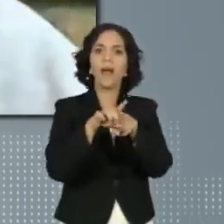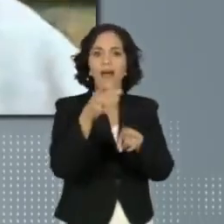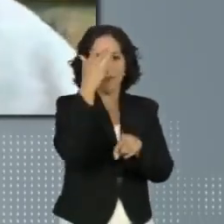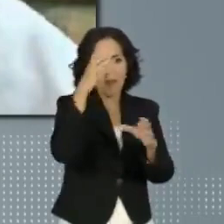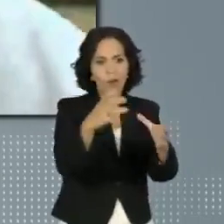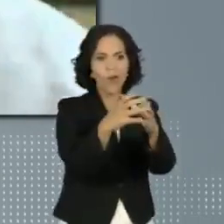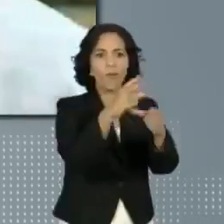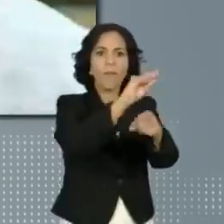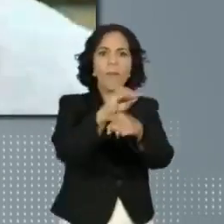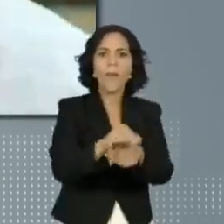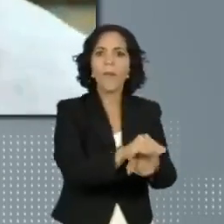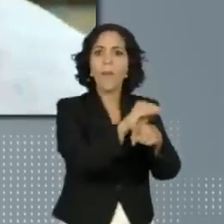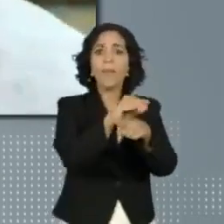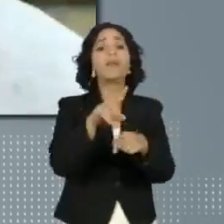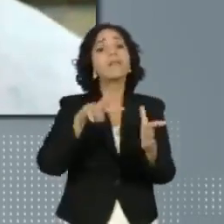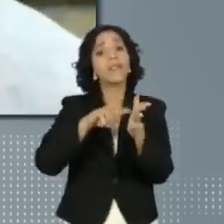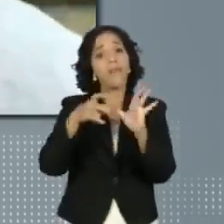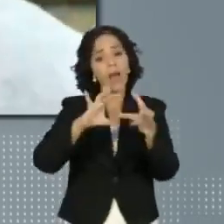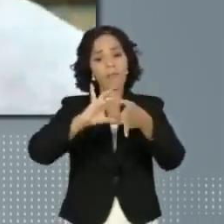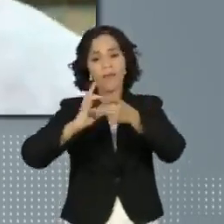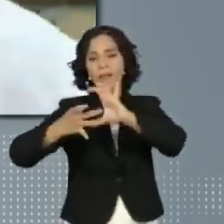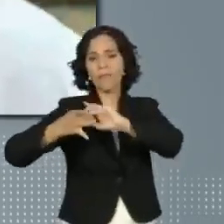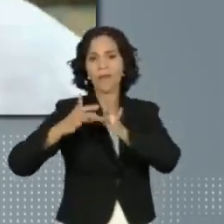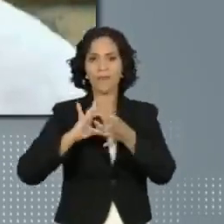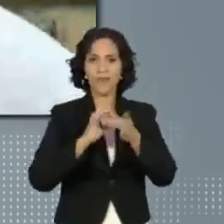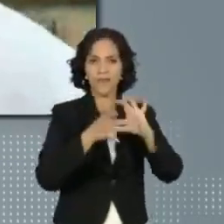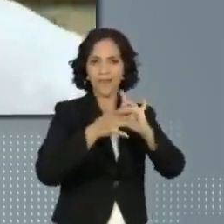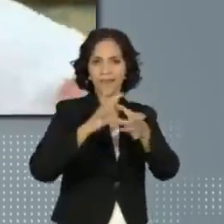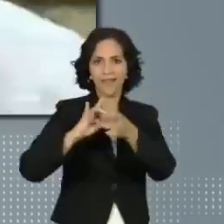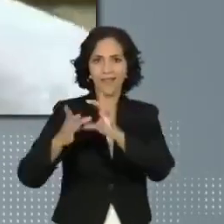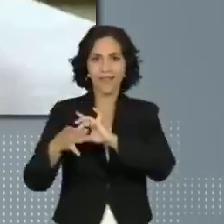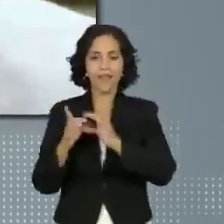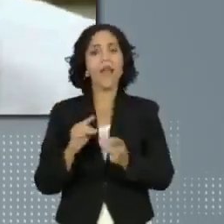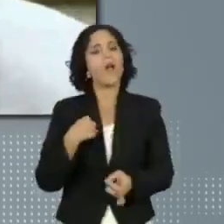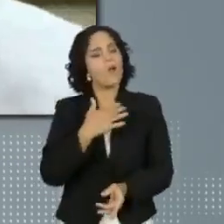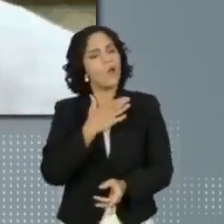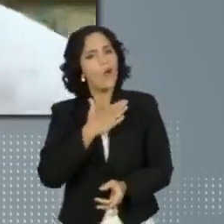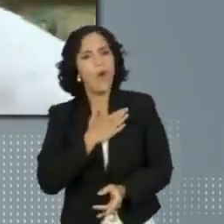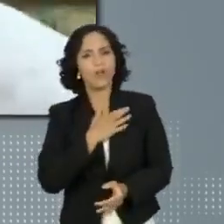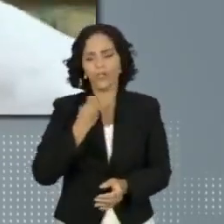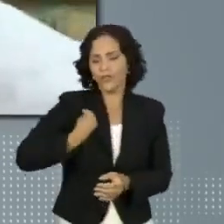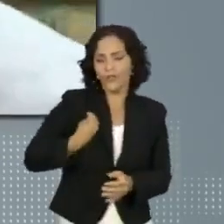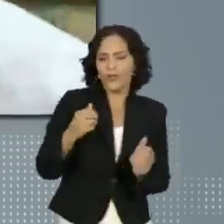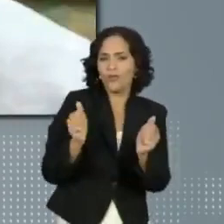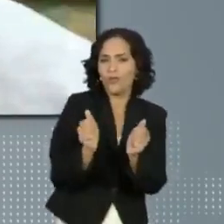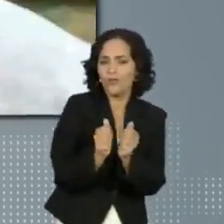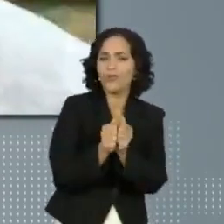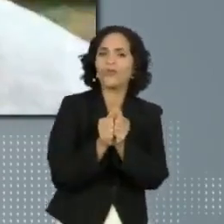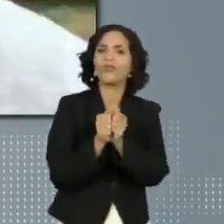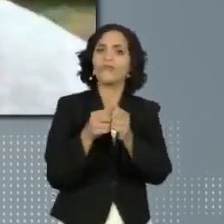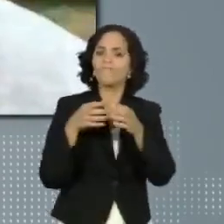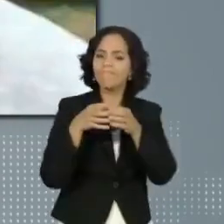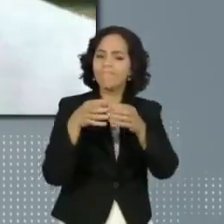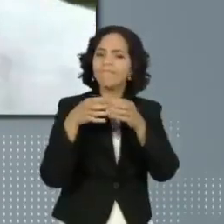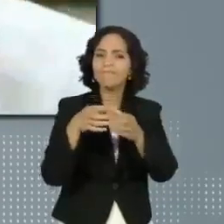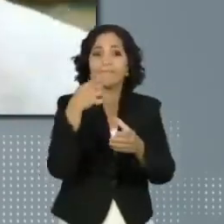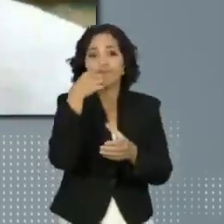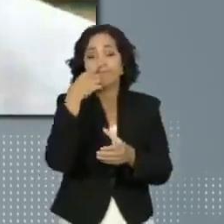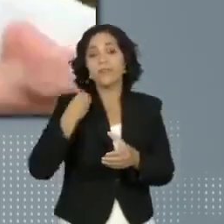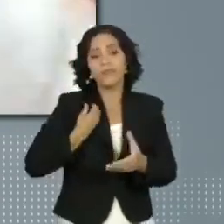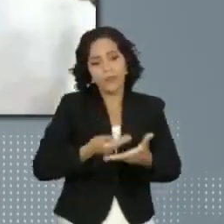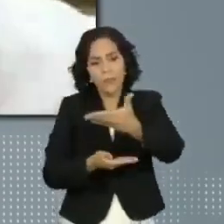O cuidado é sempre uma espécie de rede, né? Quem gosta, quem vive junto, quem tem uma vida